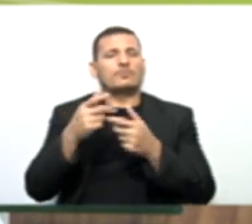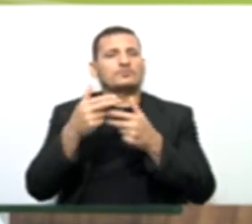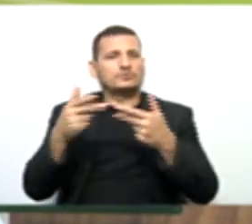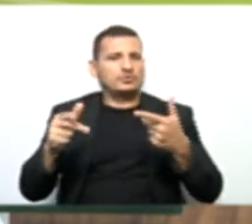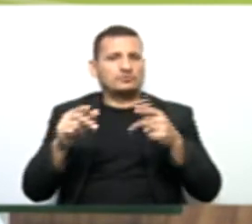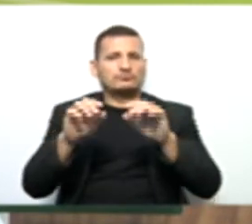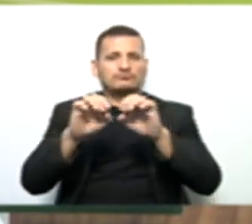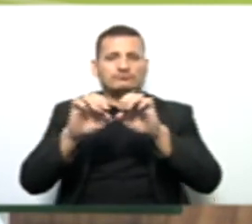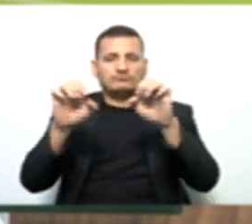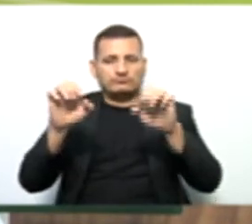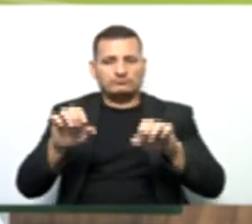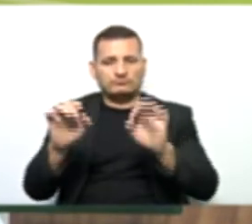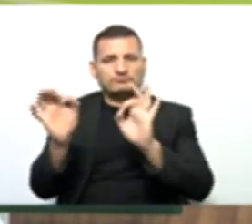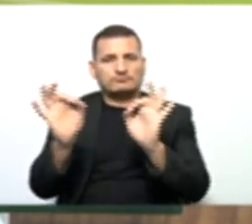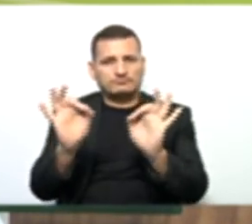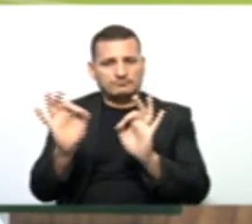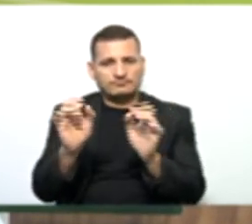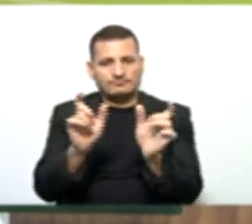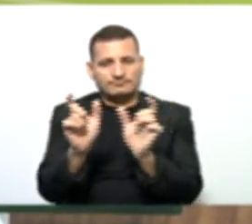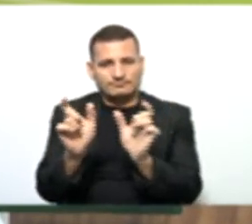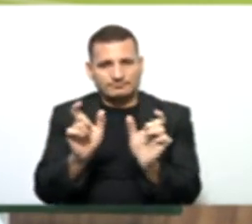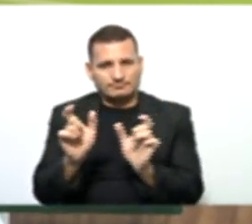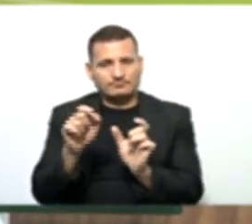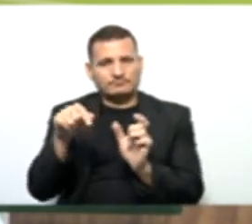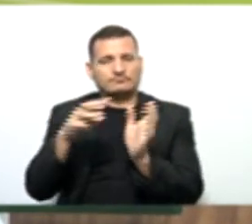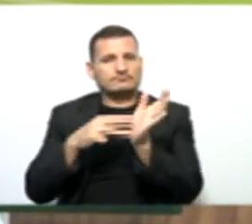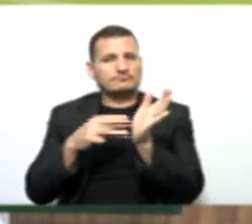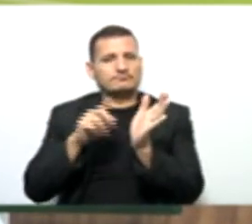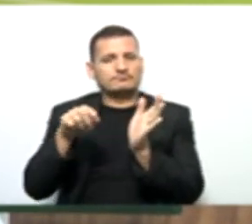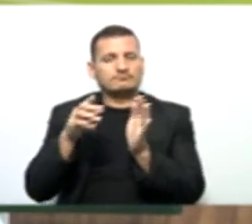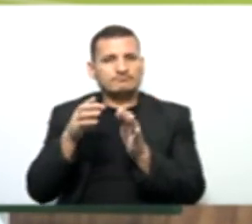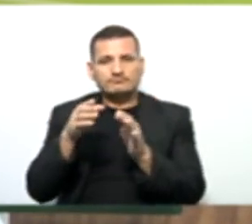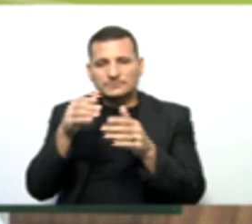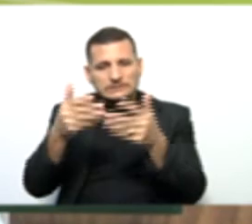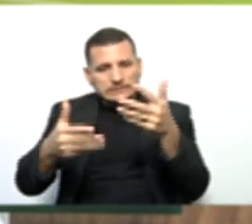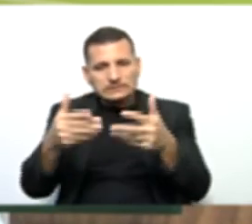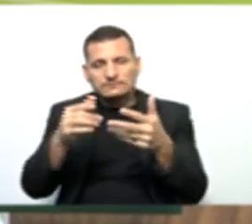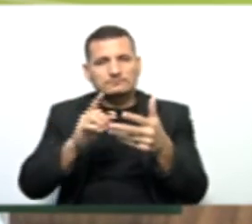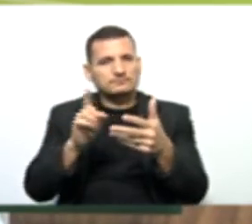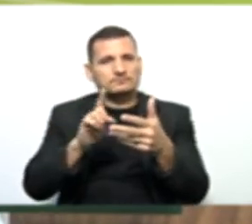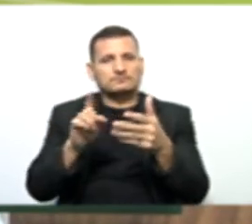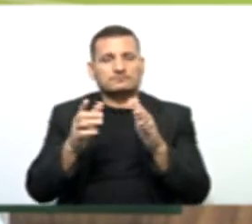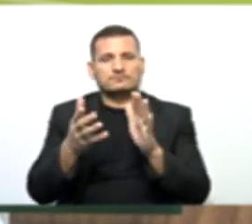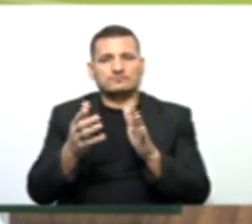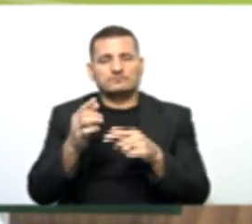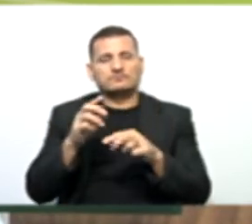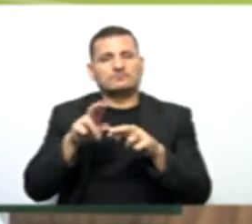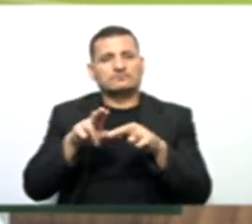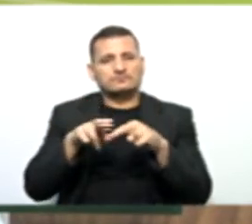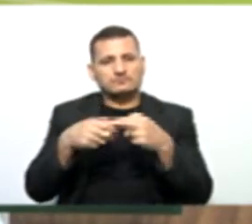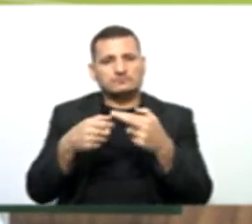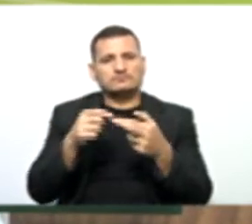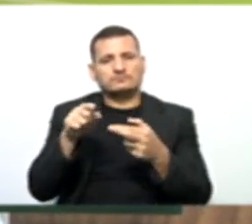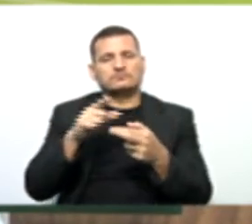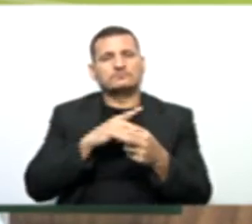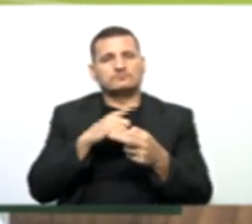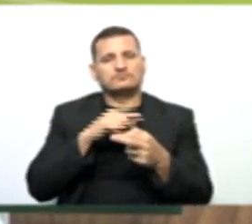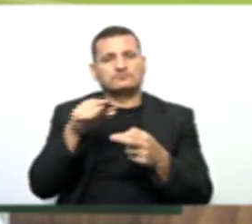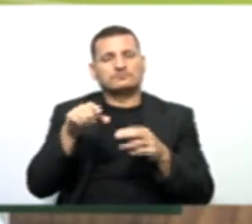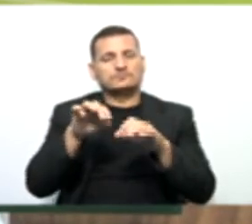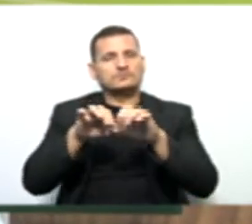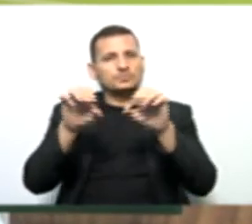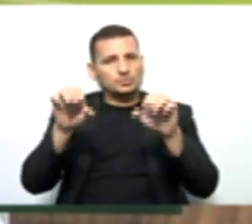objeto. Então, esse método é para a gente não interferir nele, por isso que ele tem essa